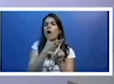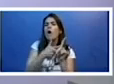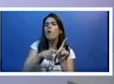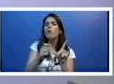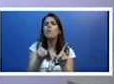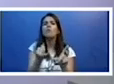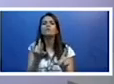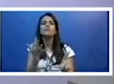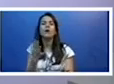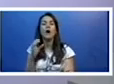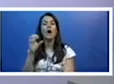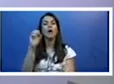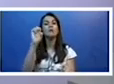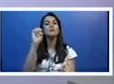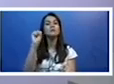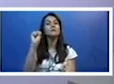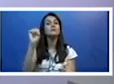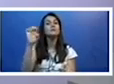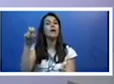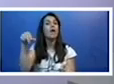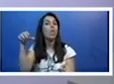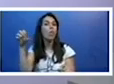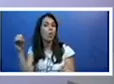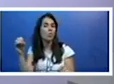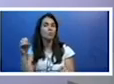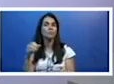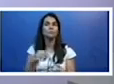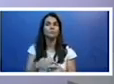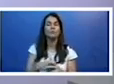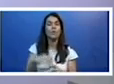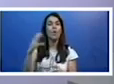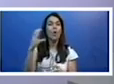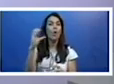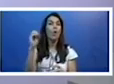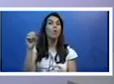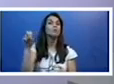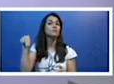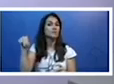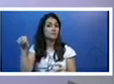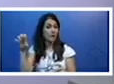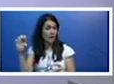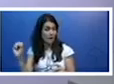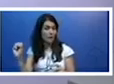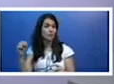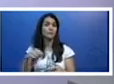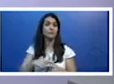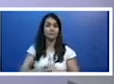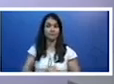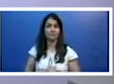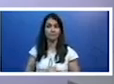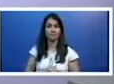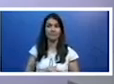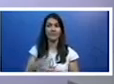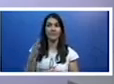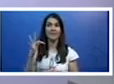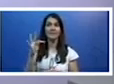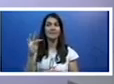aqui, 0,988. O cosseno é 0,156 e a tangente